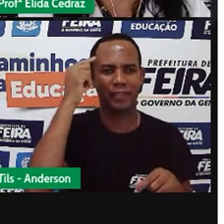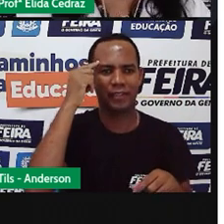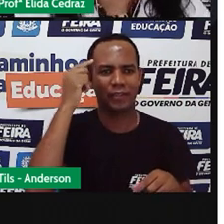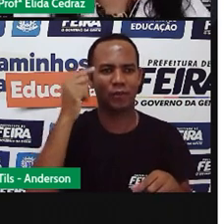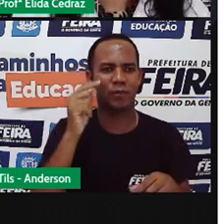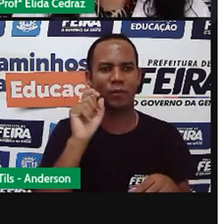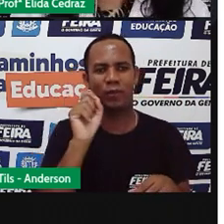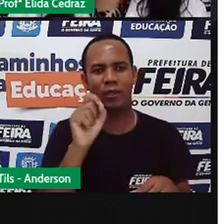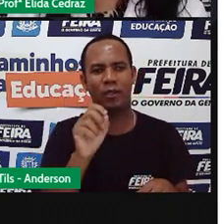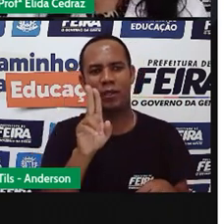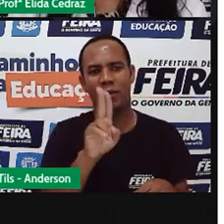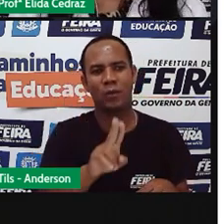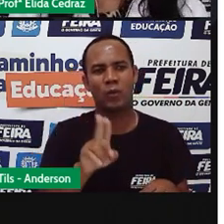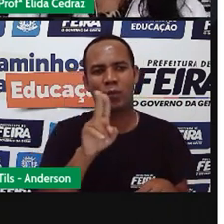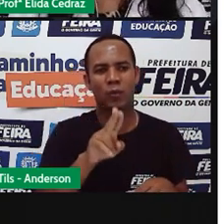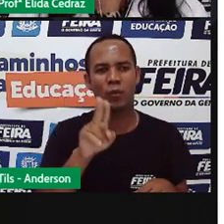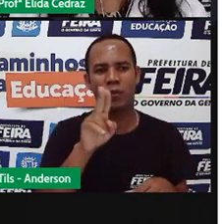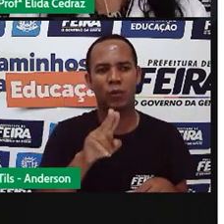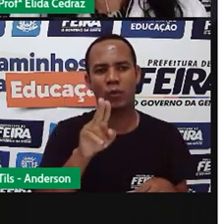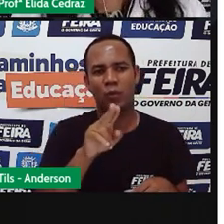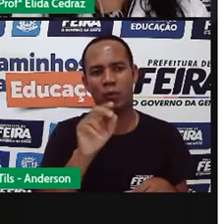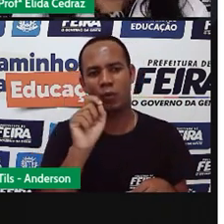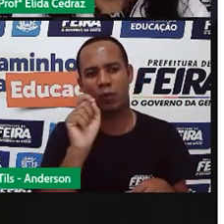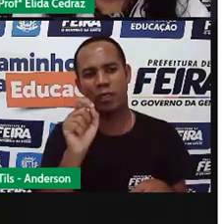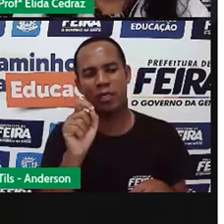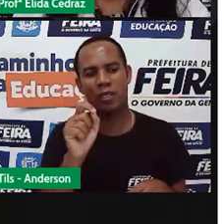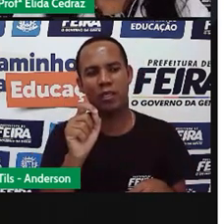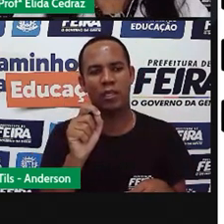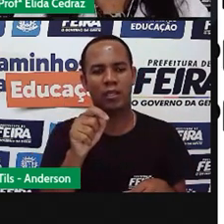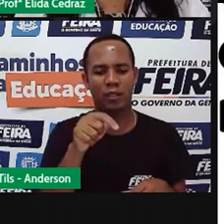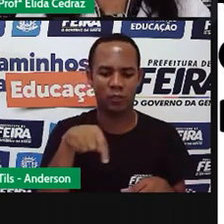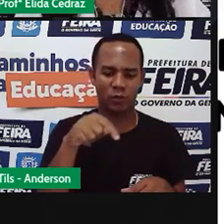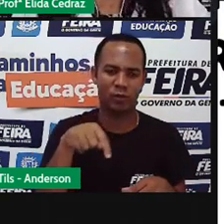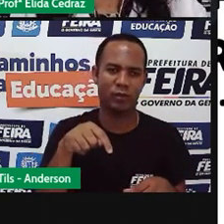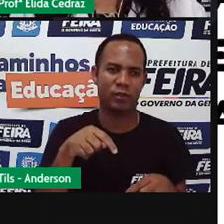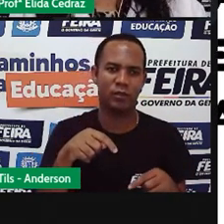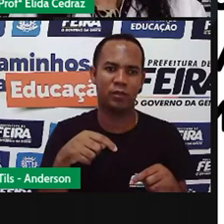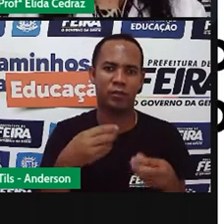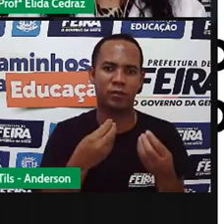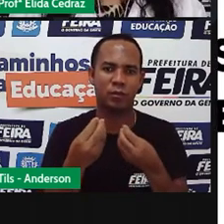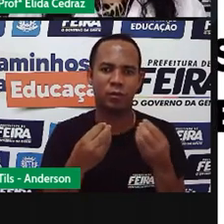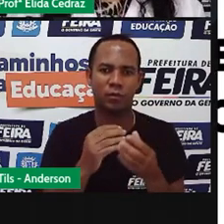no uso que esse objeto vai ter nas nossas mãos.